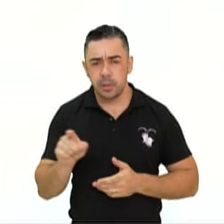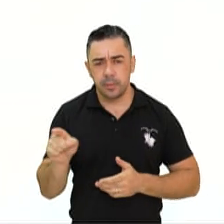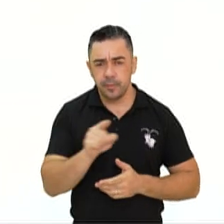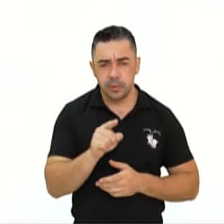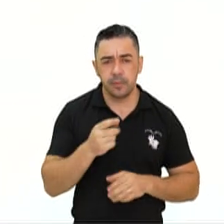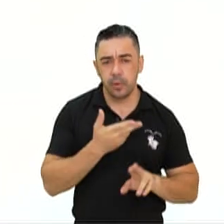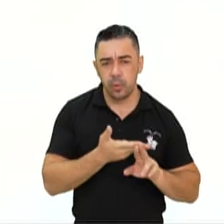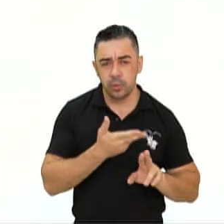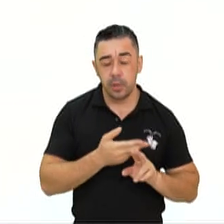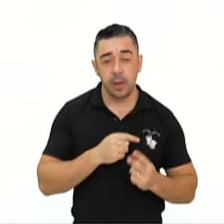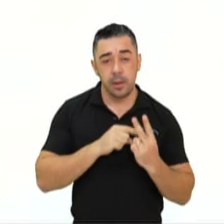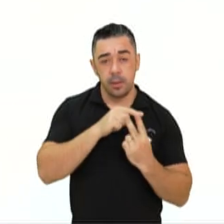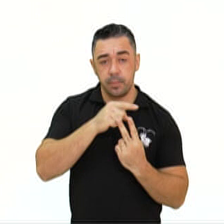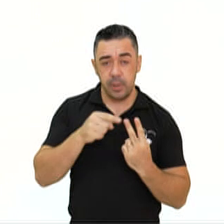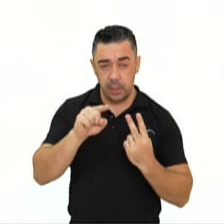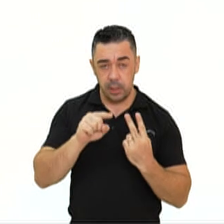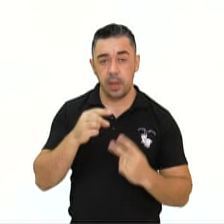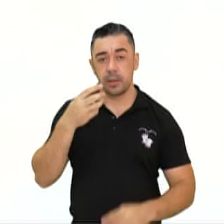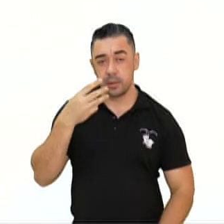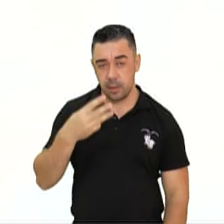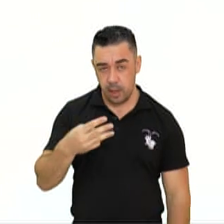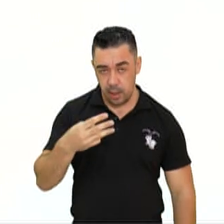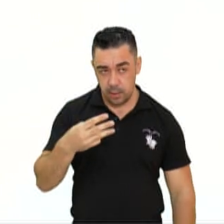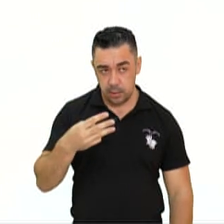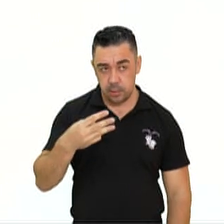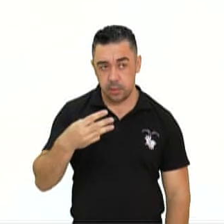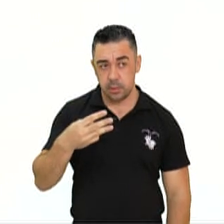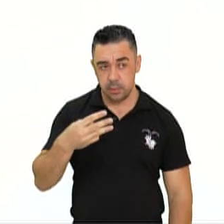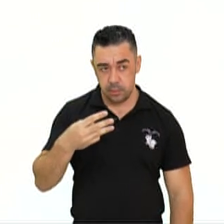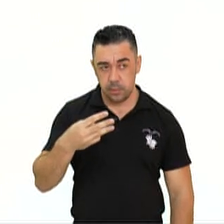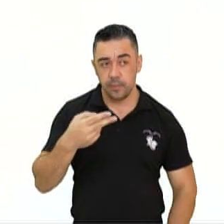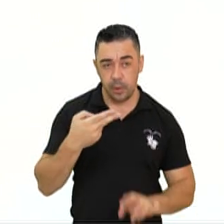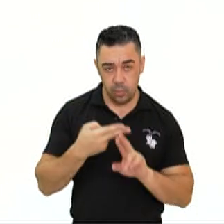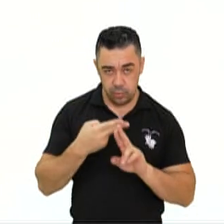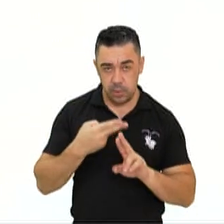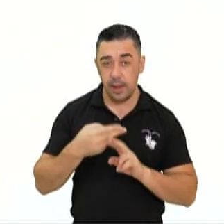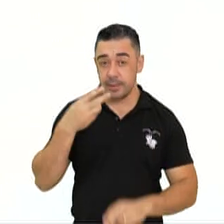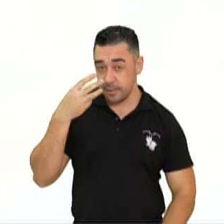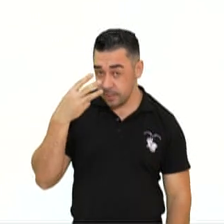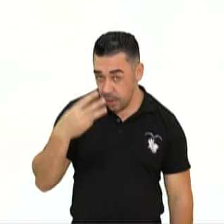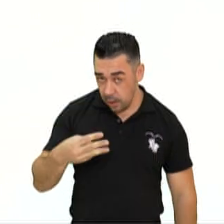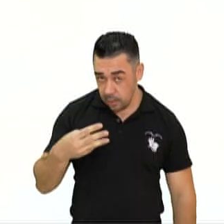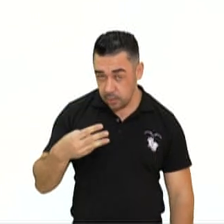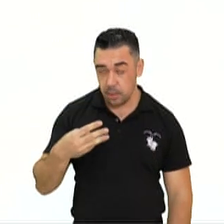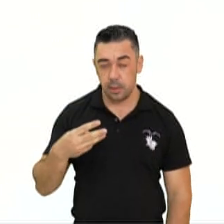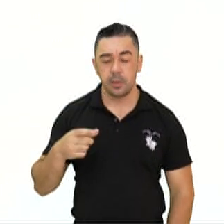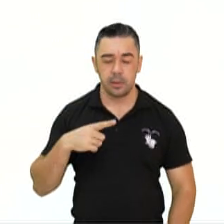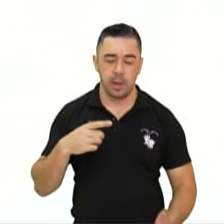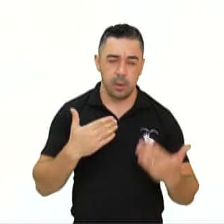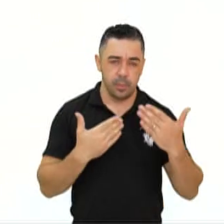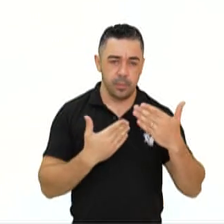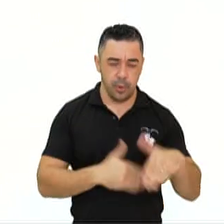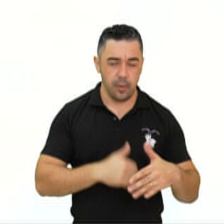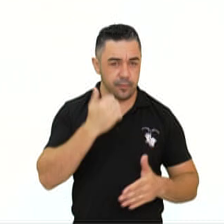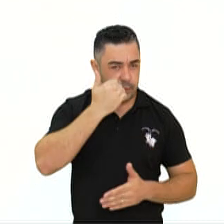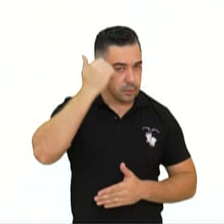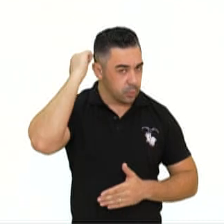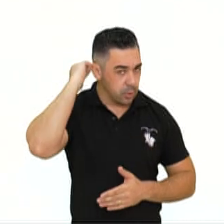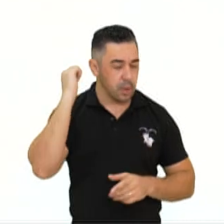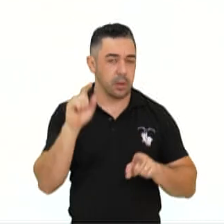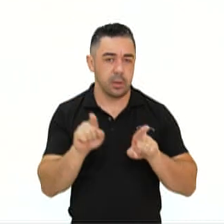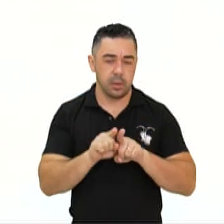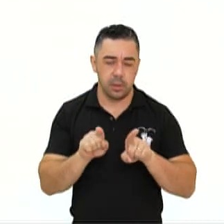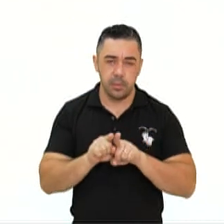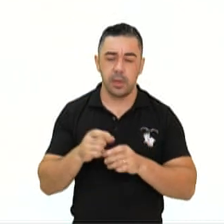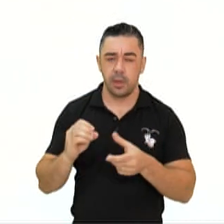o valor de π igual a 3. Isso acontece bastante em vários exercícios de vestibulares e de Enem também.